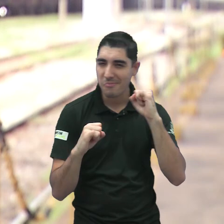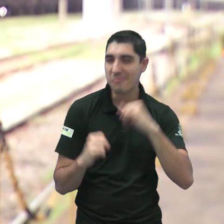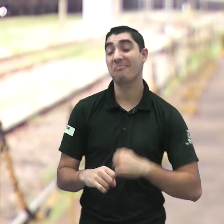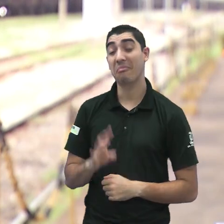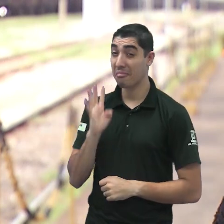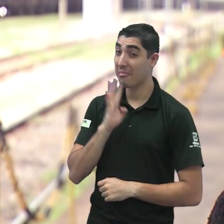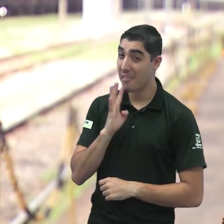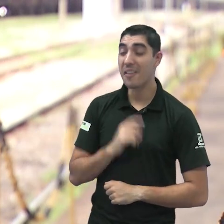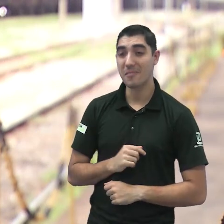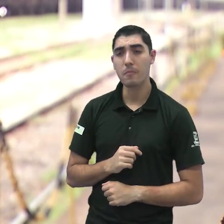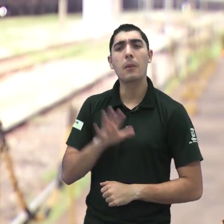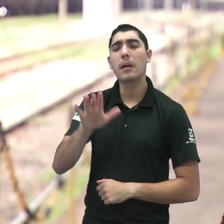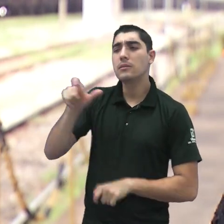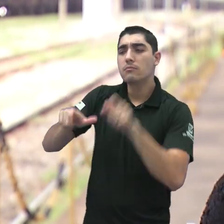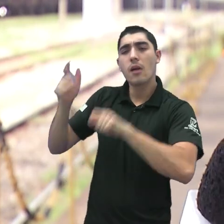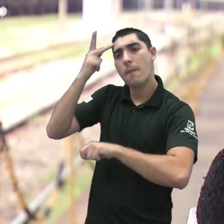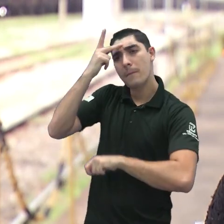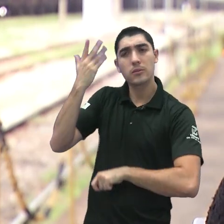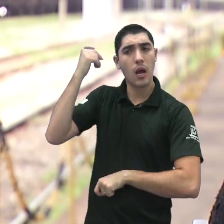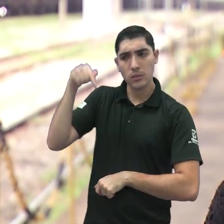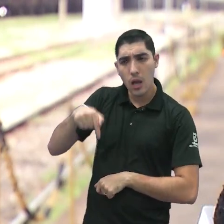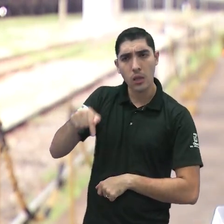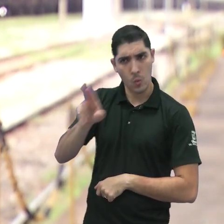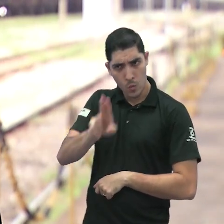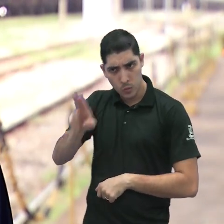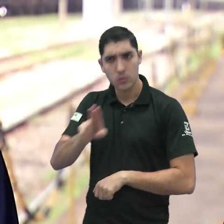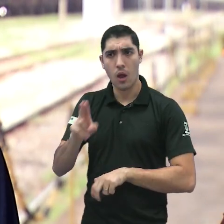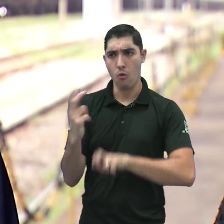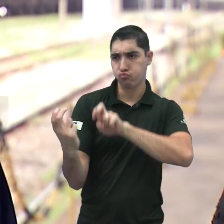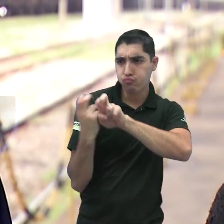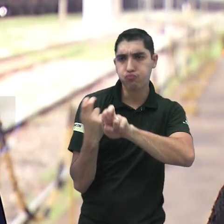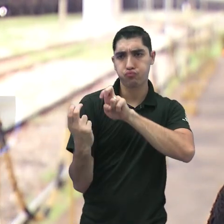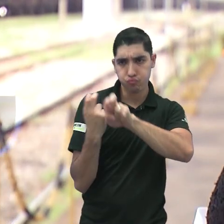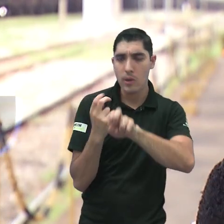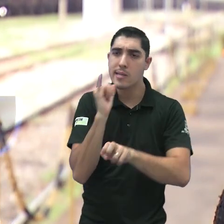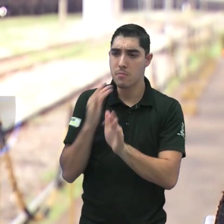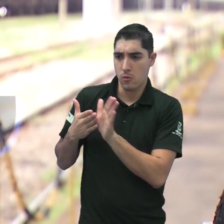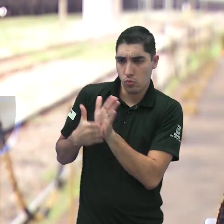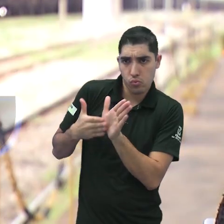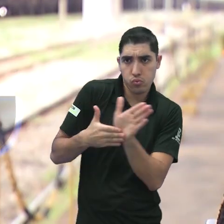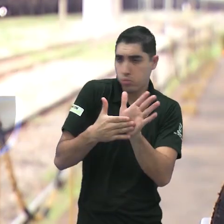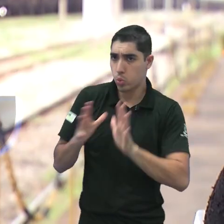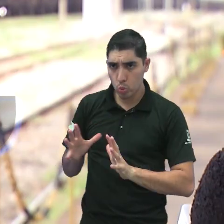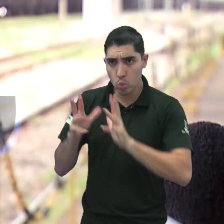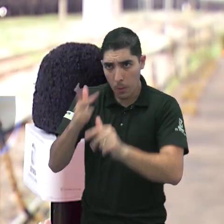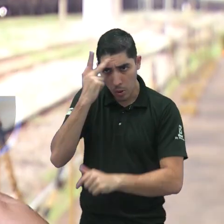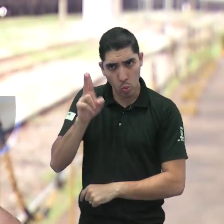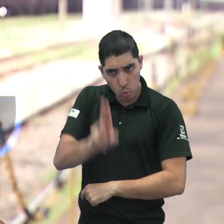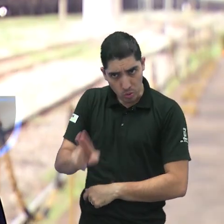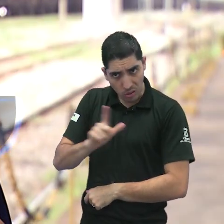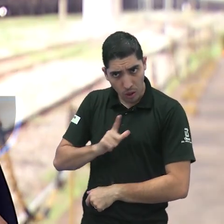né? Como que era o dia a dia da população com a ferrovia em funcionamento, né? O trem fazia parte da rotina dos moradores aqui de São